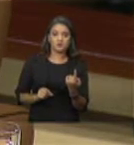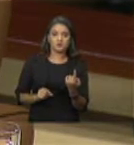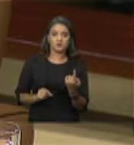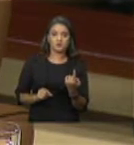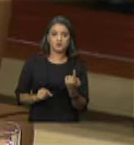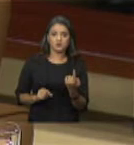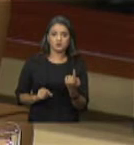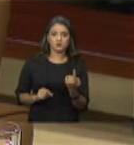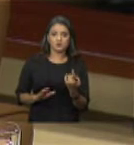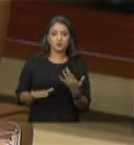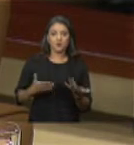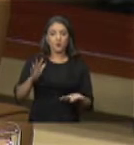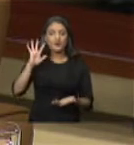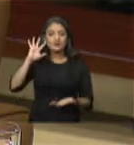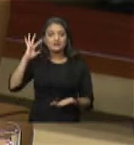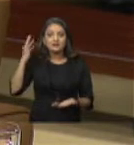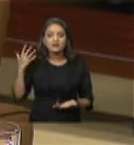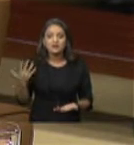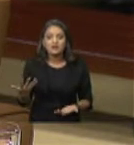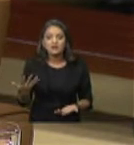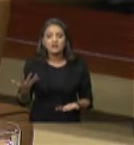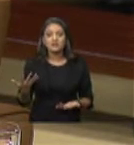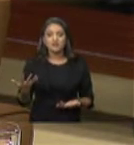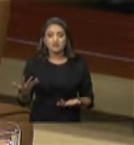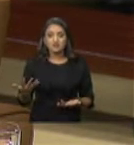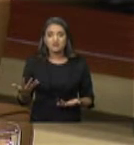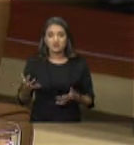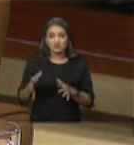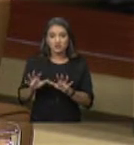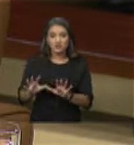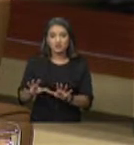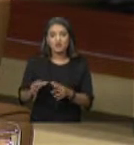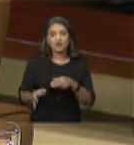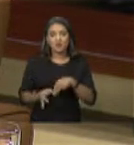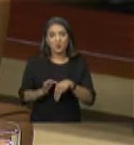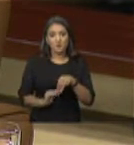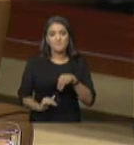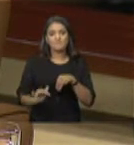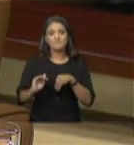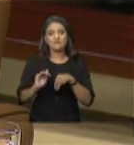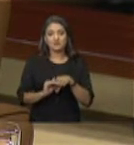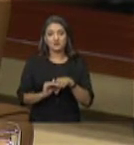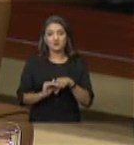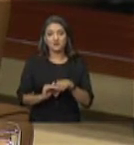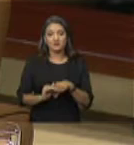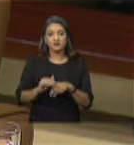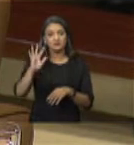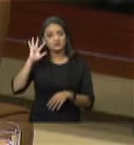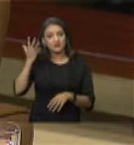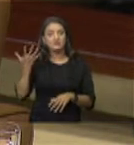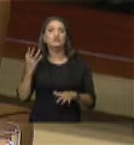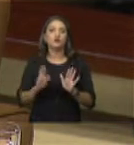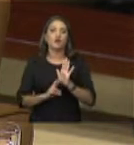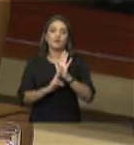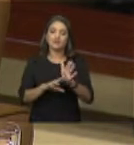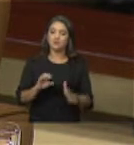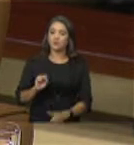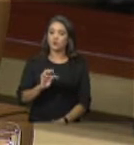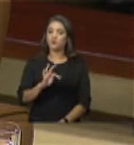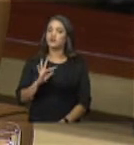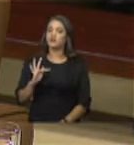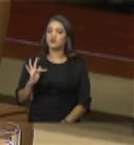ao decidir tal como decidido foi o eminente Ministro decidiu pelo Supremo Tribunal Federal